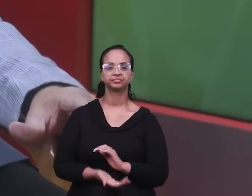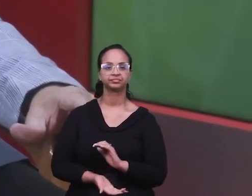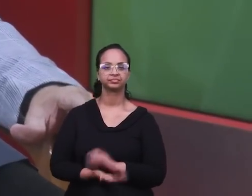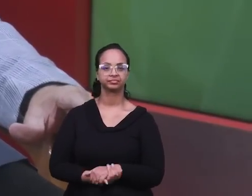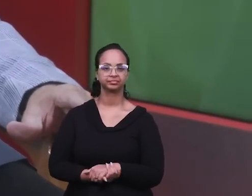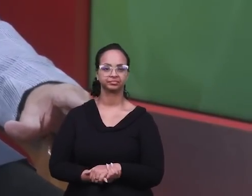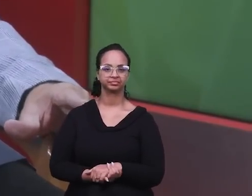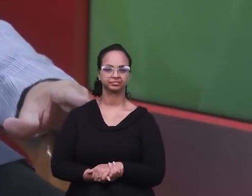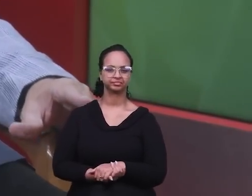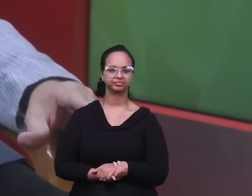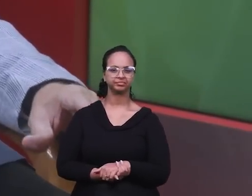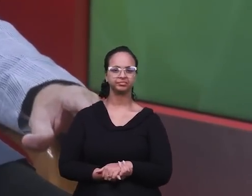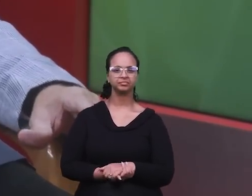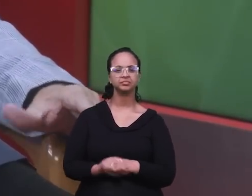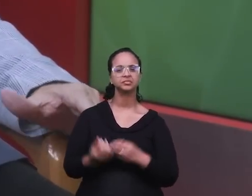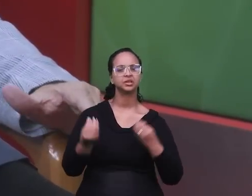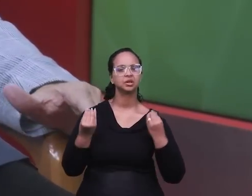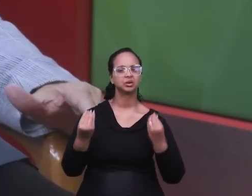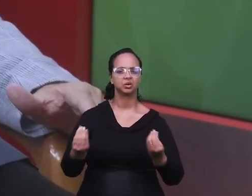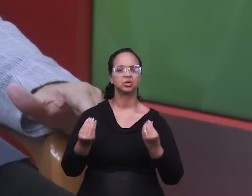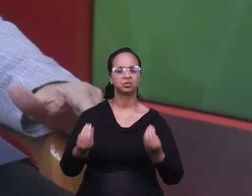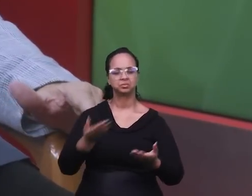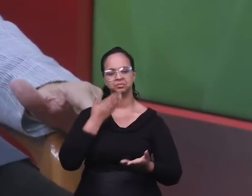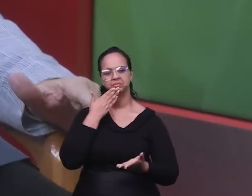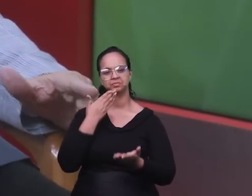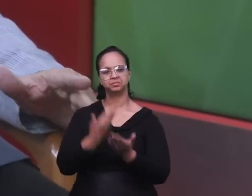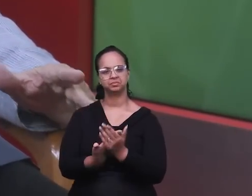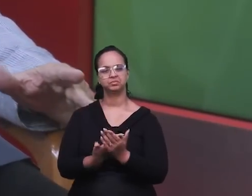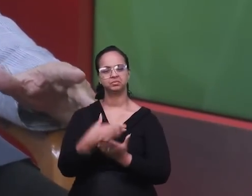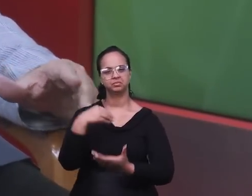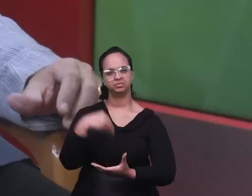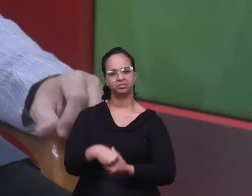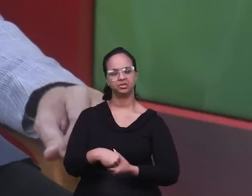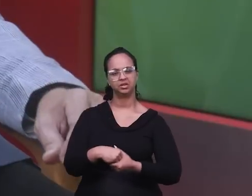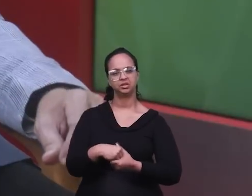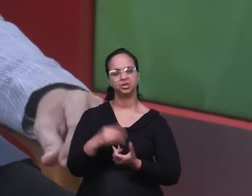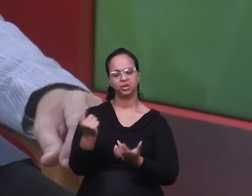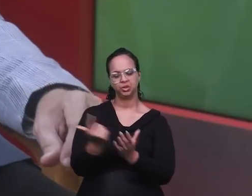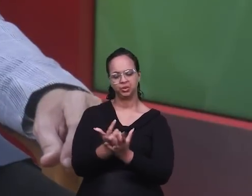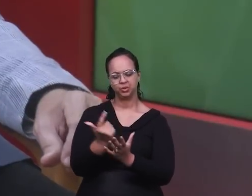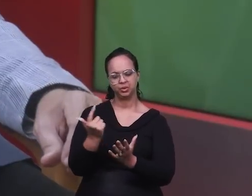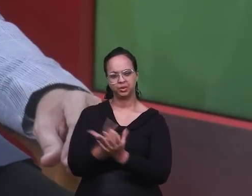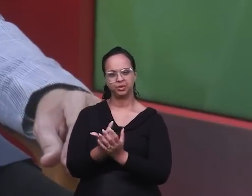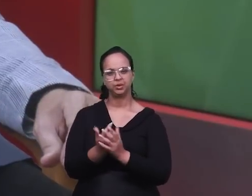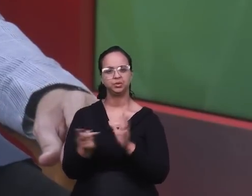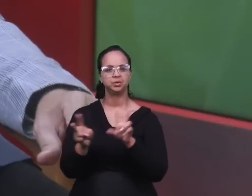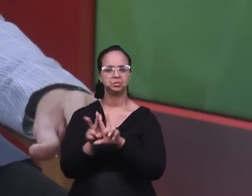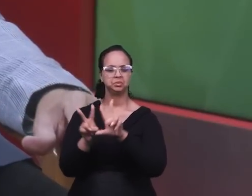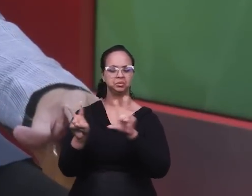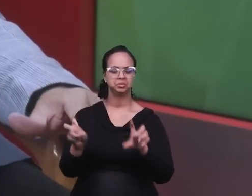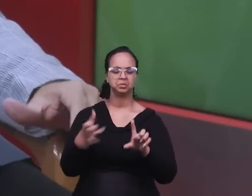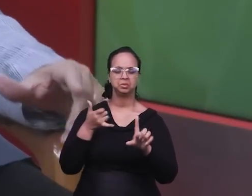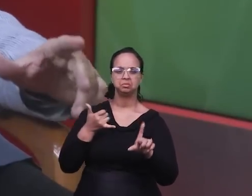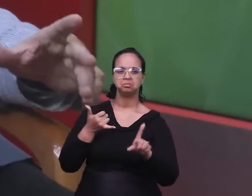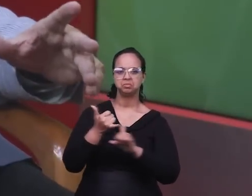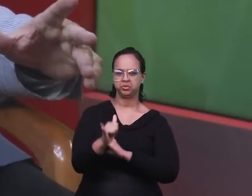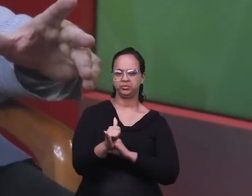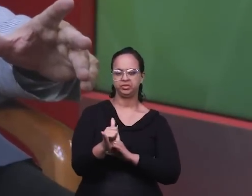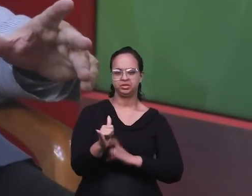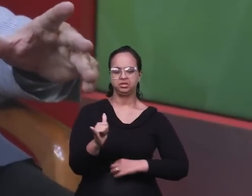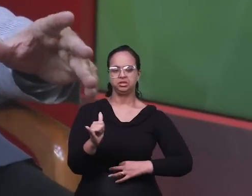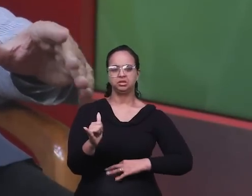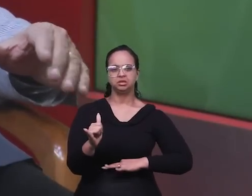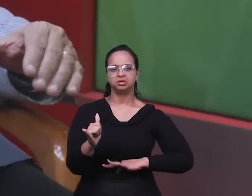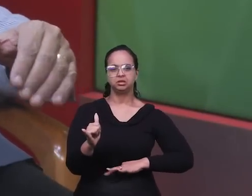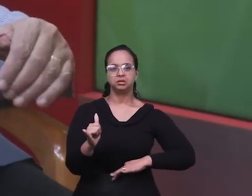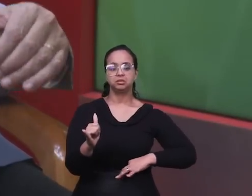uma das faces extraordinárias e gloriosas do livro está exatamente nas profecias,